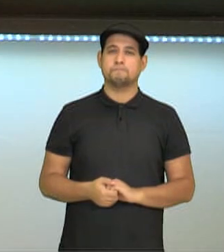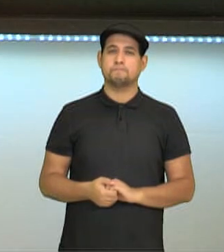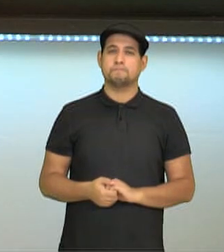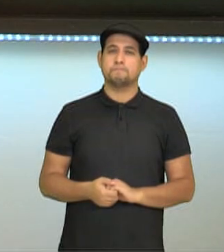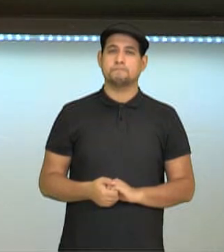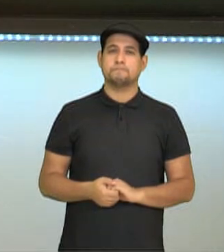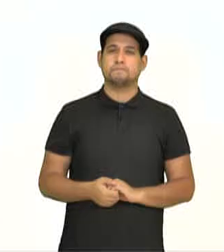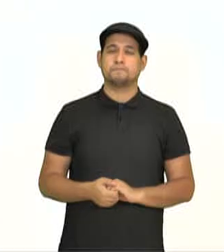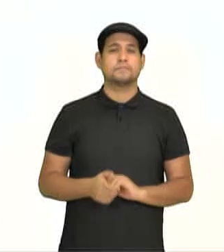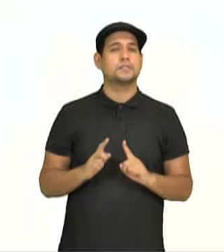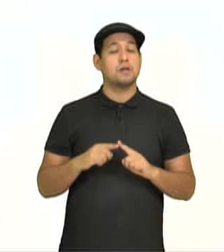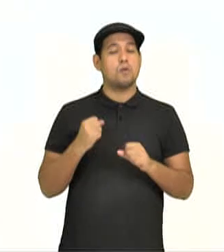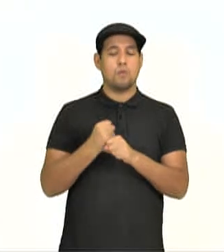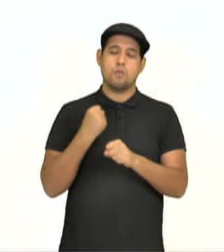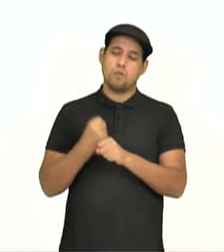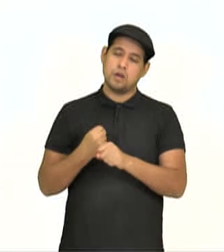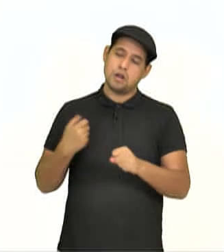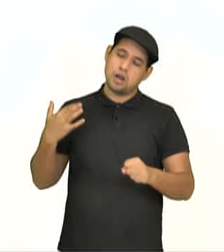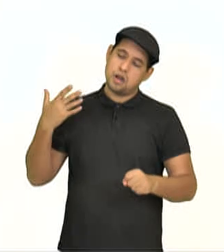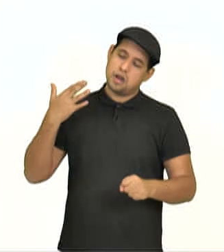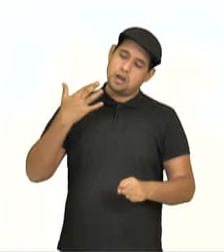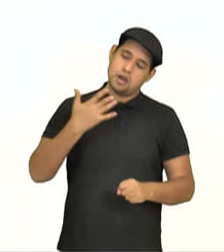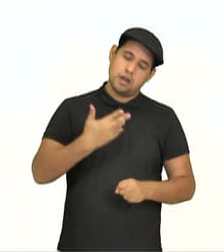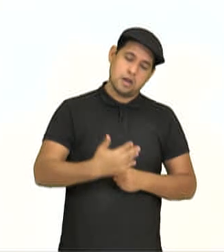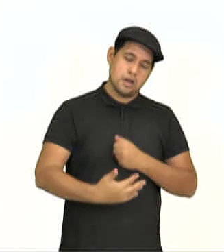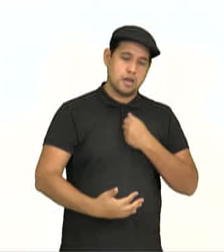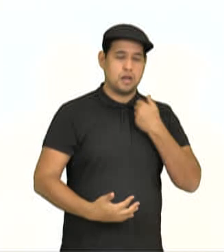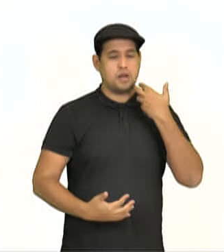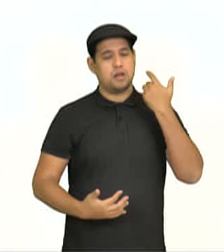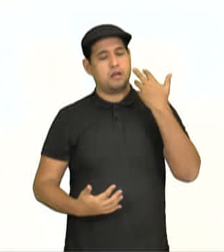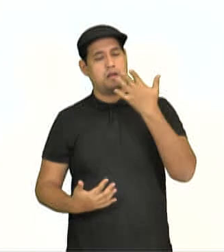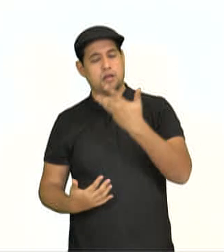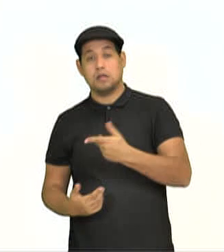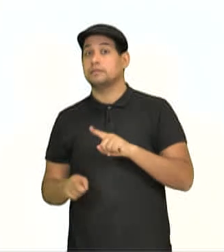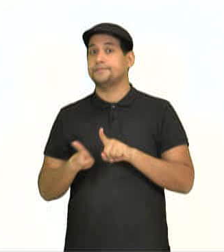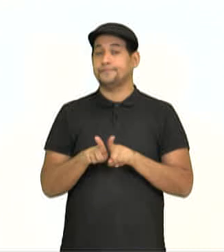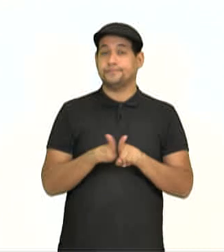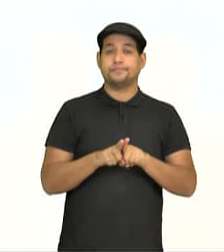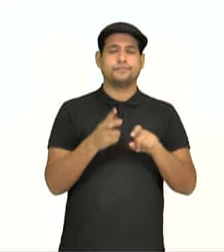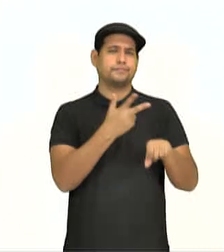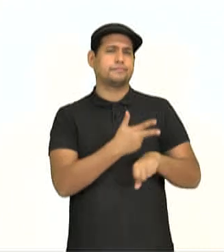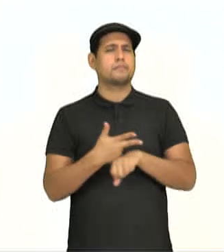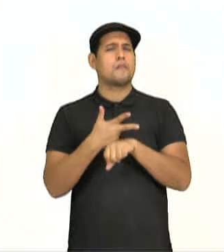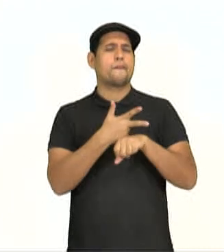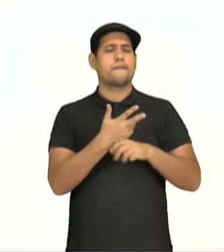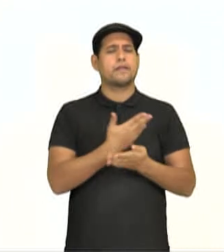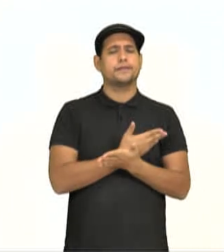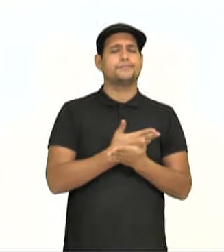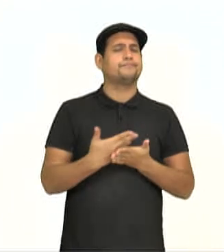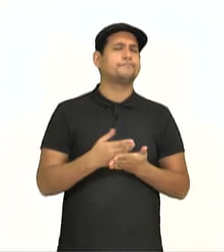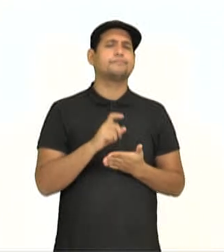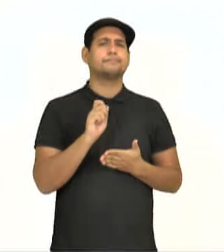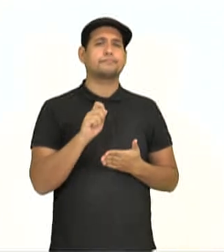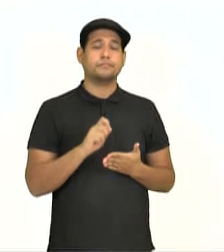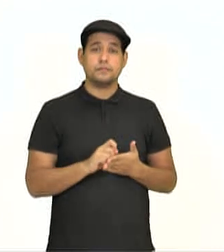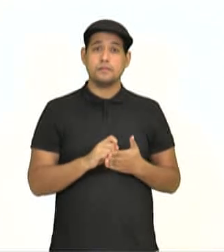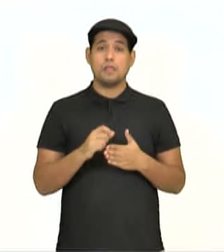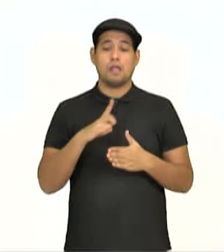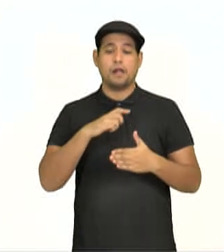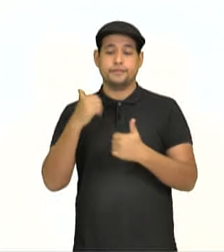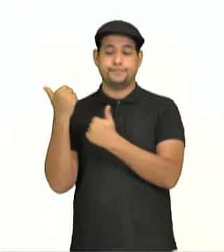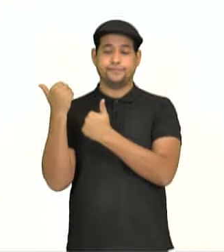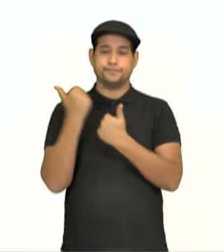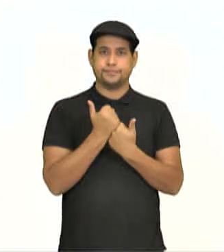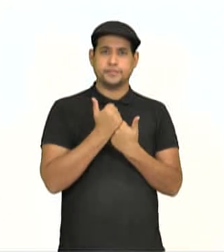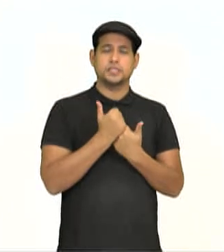com o passar dos anos, então, né, o cinema digital, ele começou a